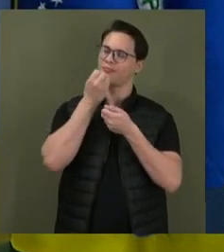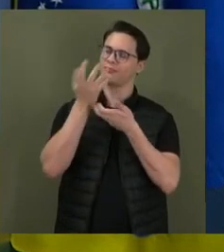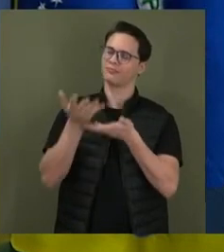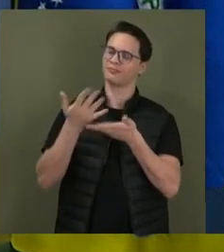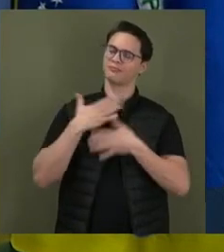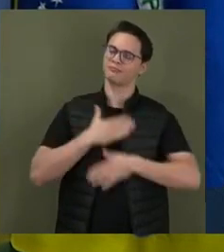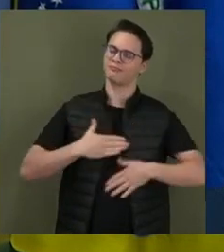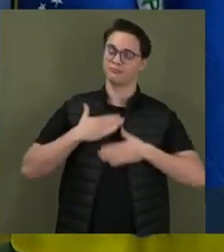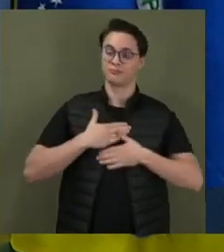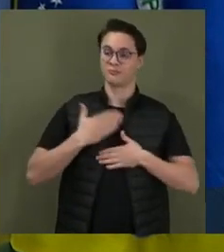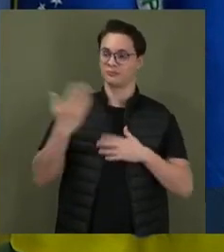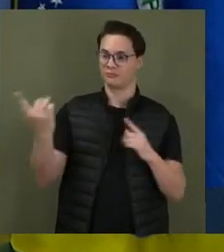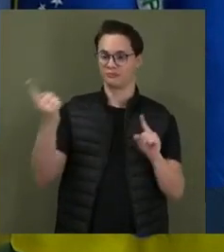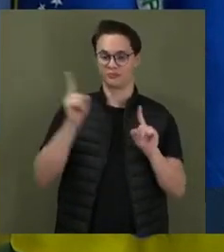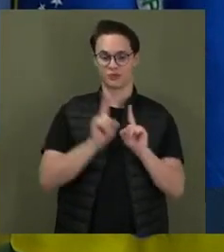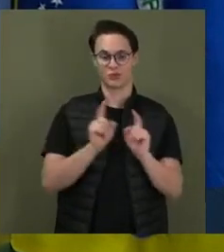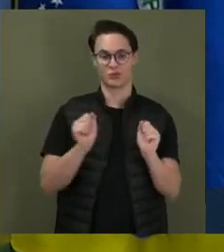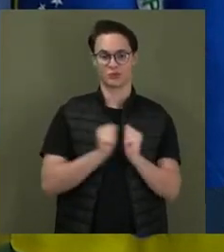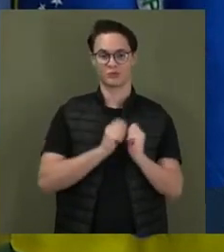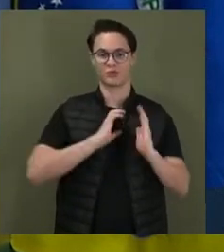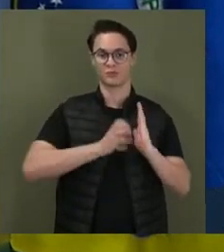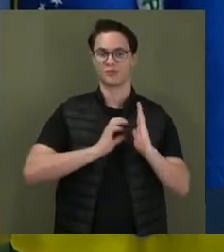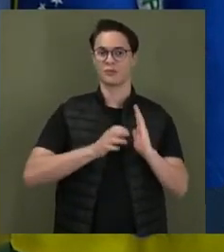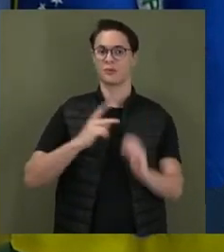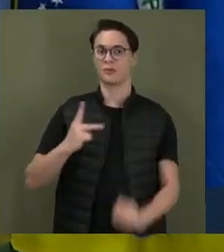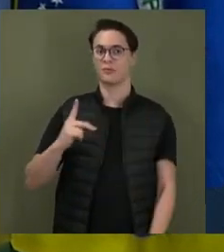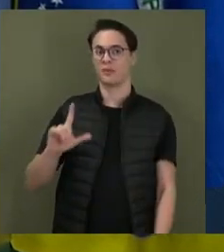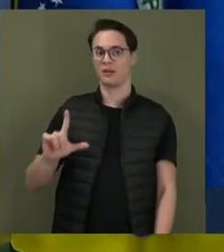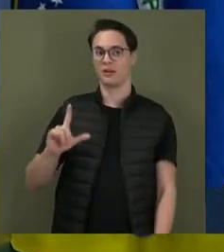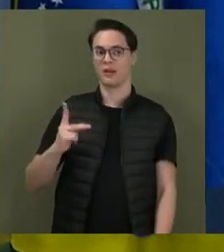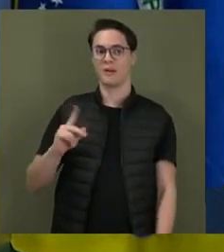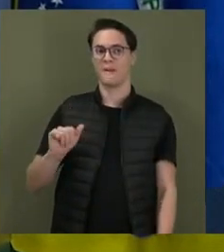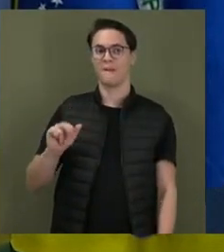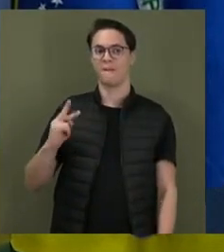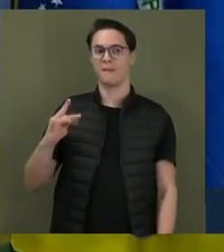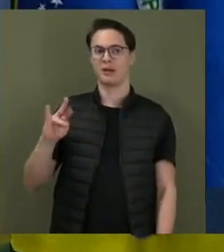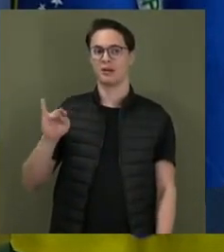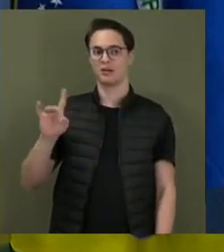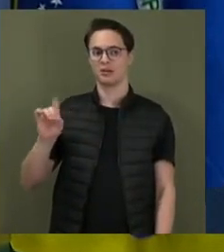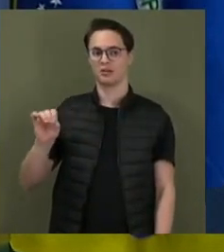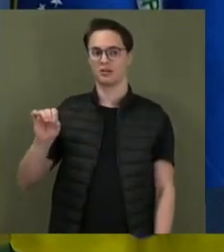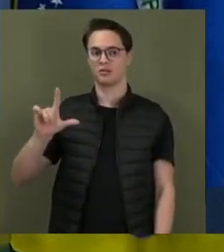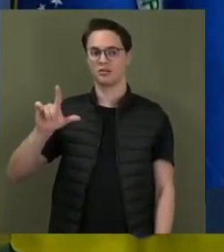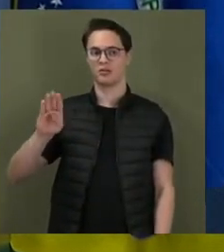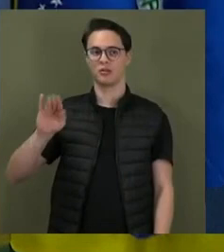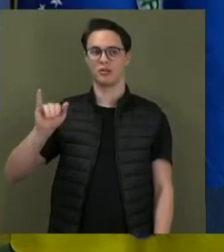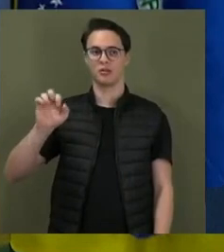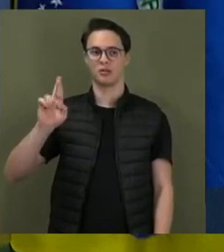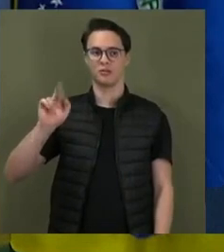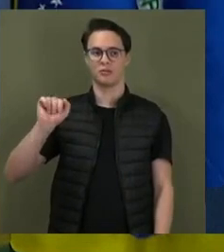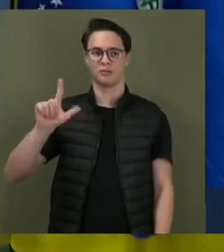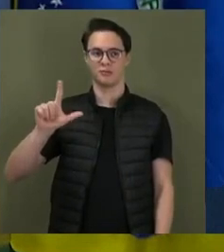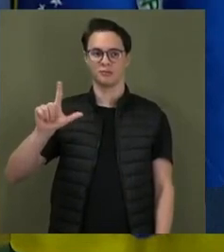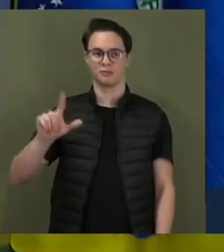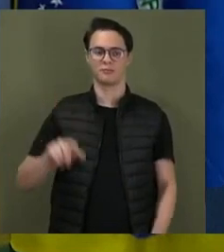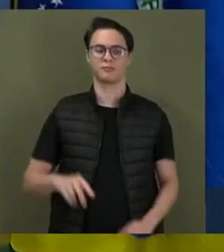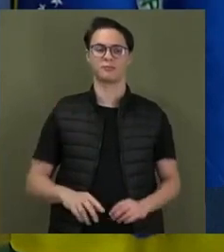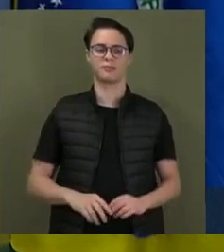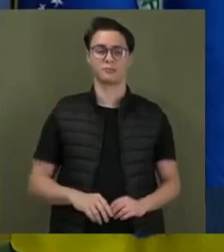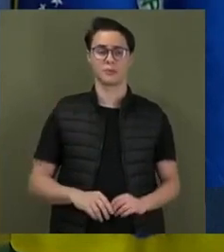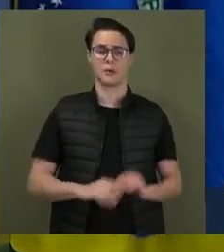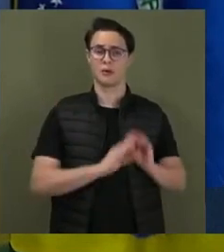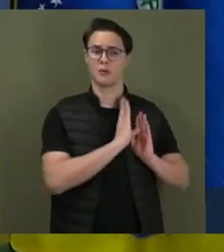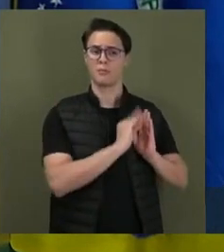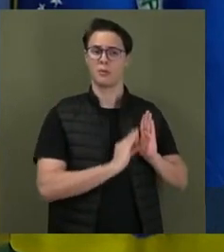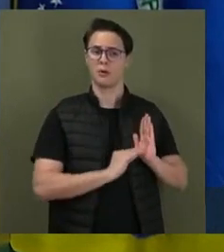tê-lo conosco no Partido Liberal. Muito obrigado, senador, pela confiança a essas pautas importantes para o Brasil, que Vossa